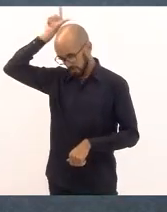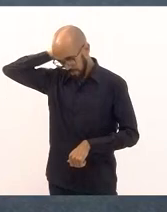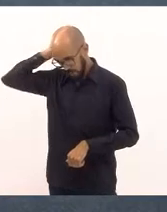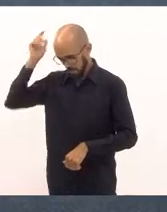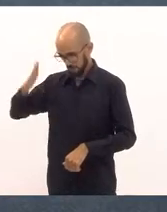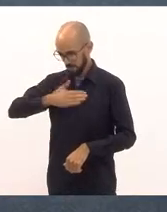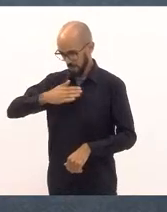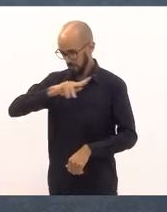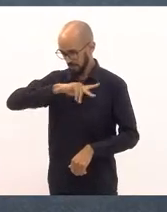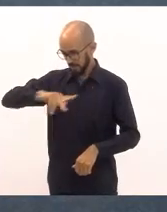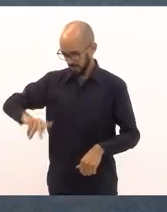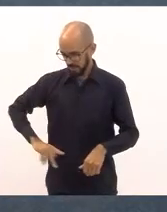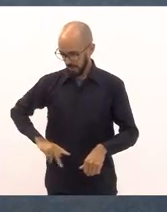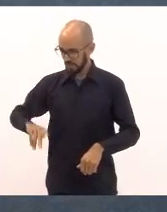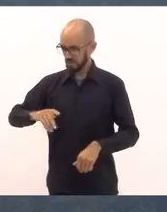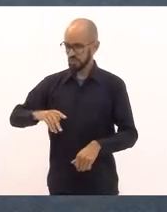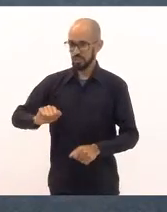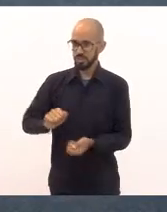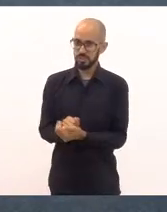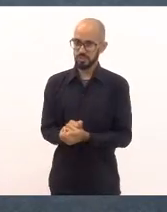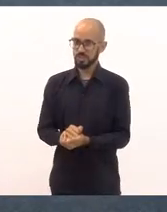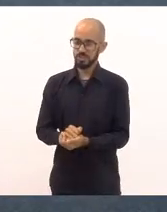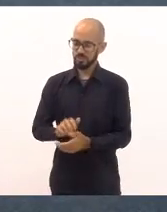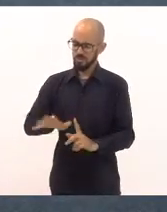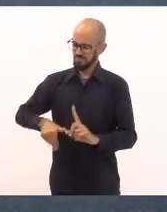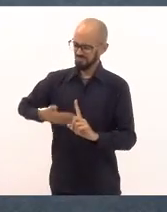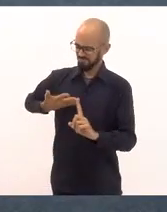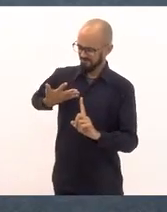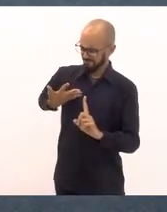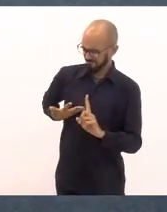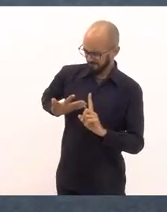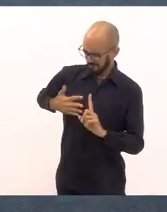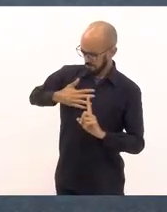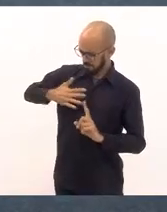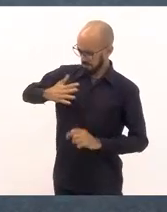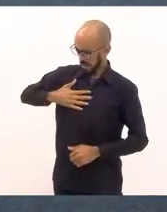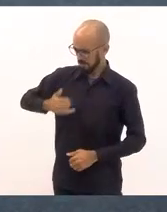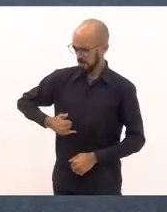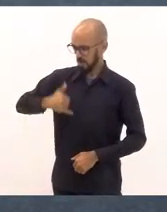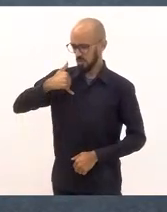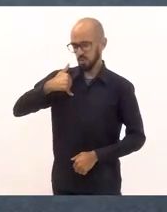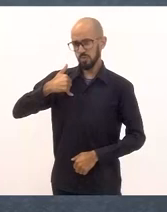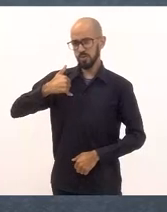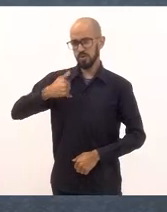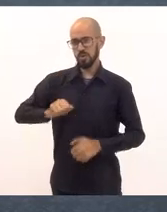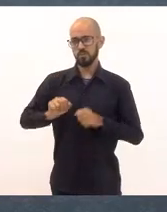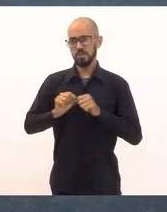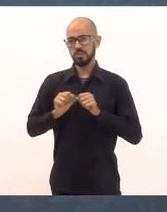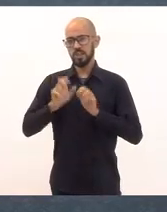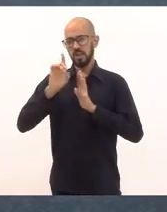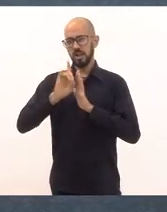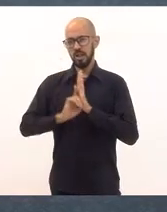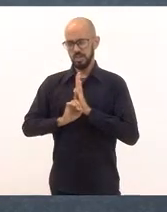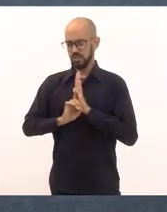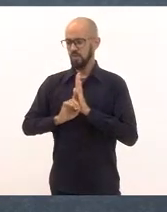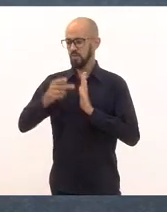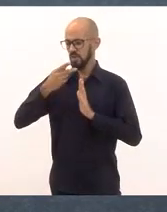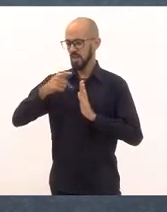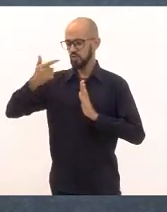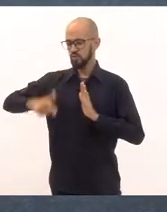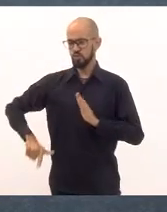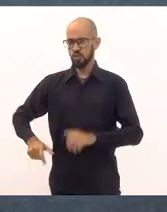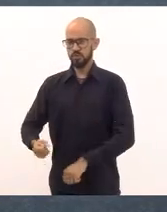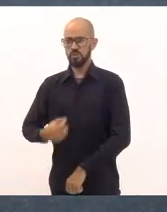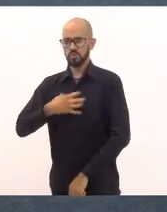com muita honra fiz essa declaração de voto e quero mais uma vez dizer que estou emocionado de